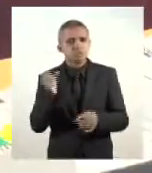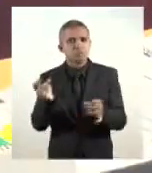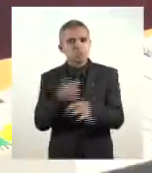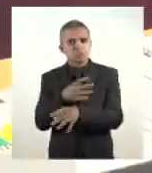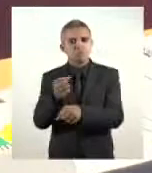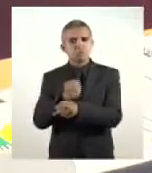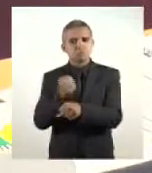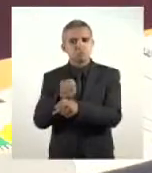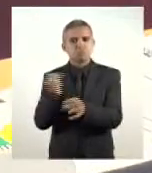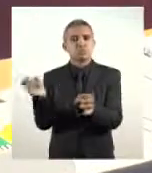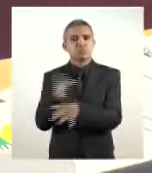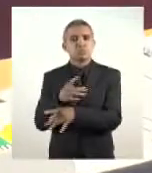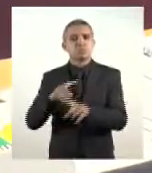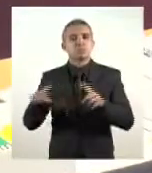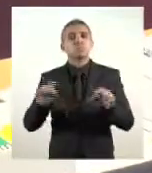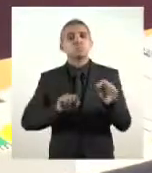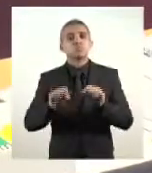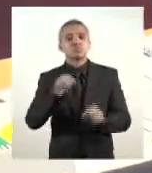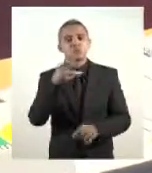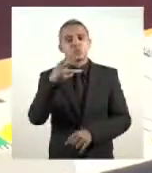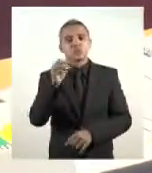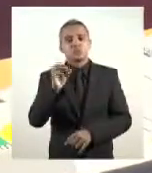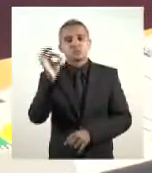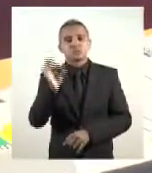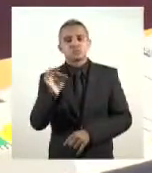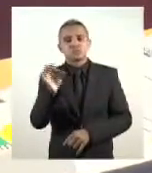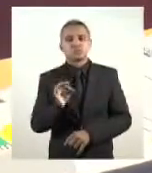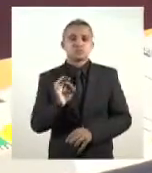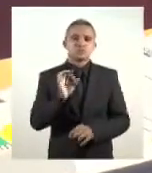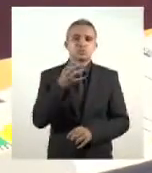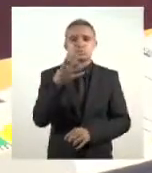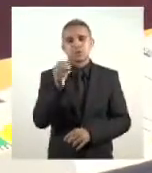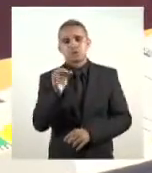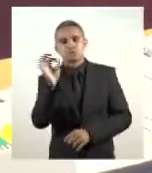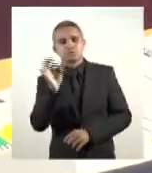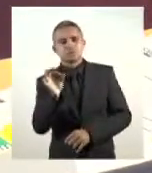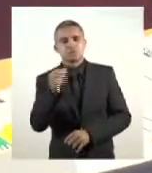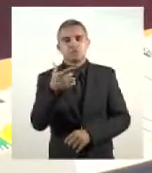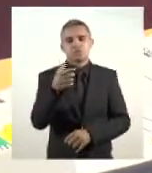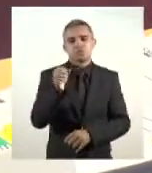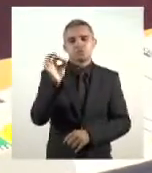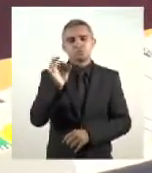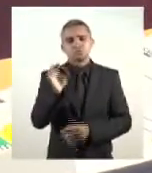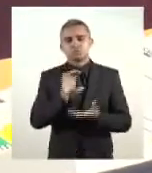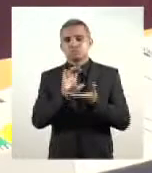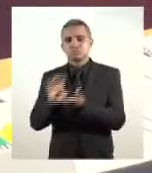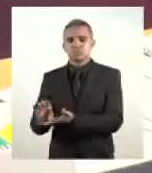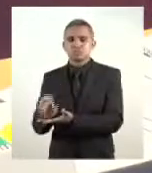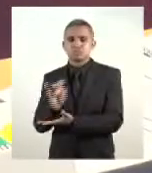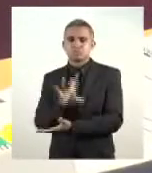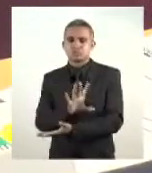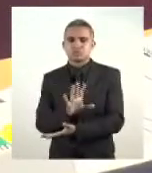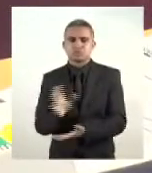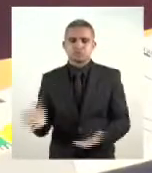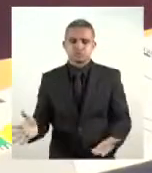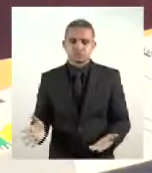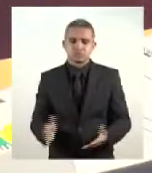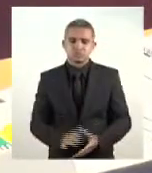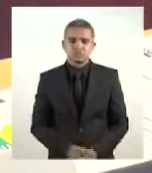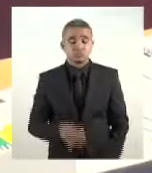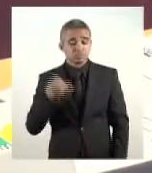agora 30%, 20%, 40%. Então, é importante que essa Assembleia